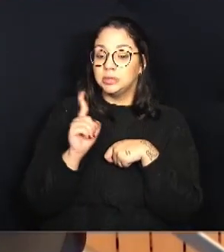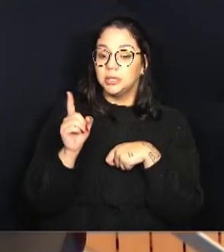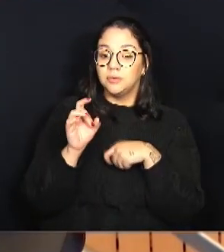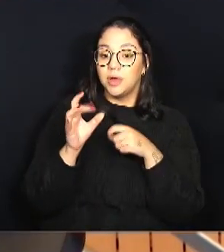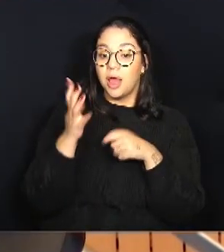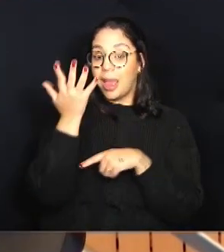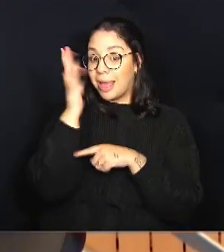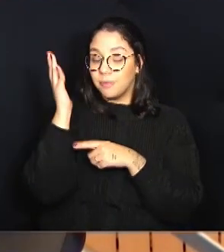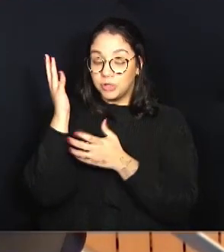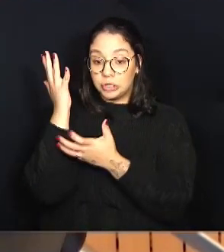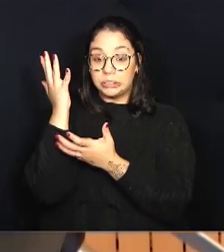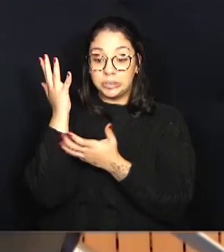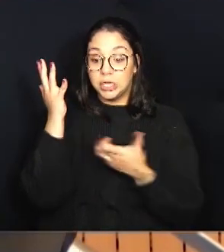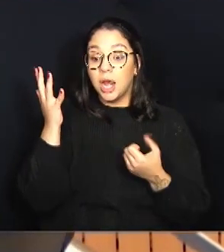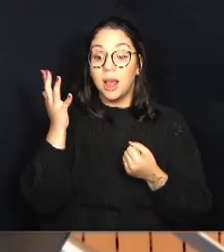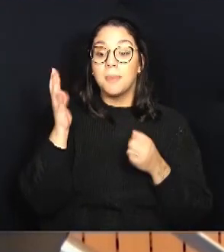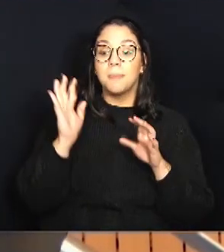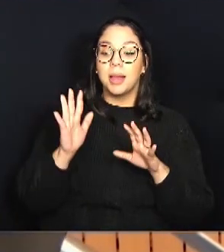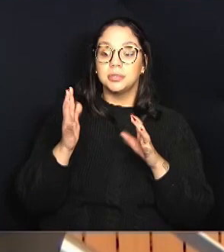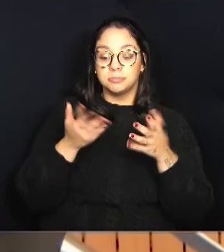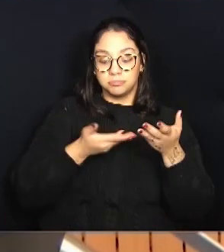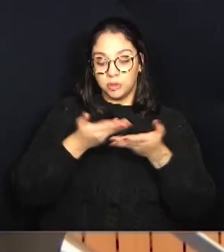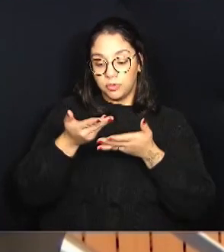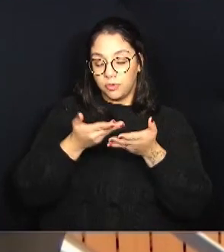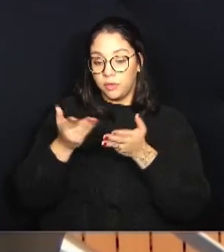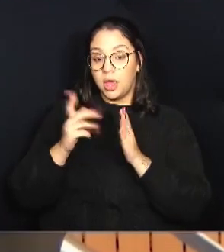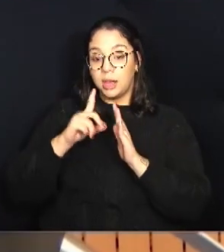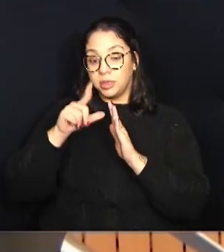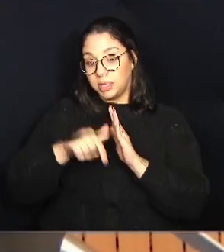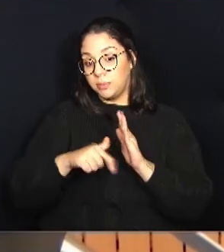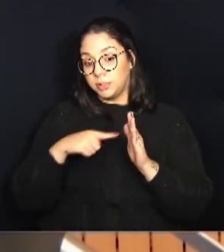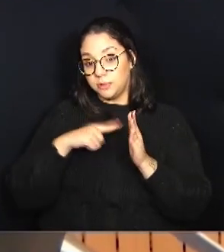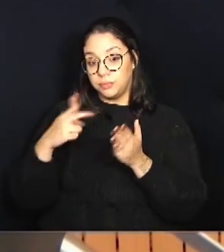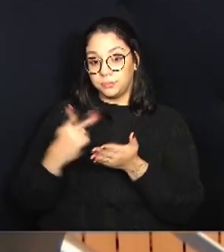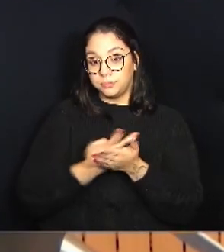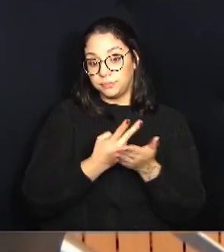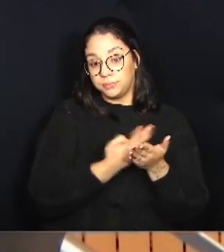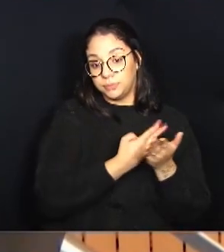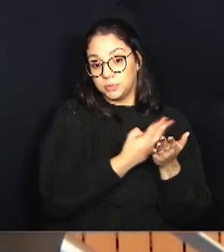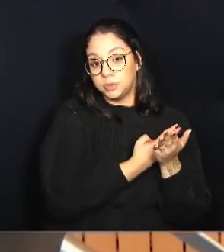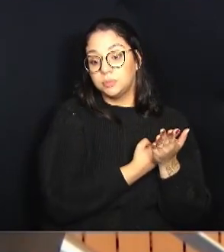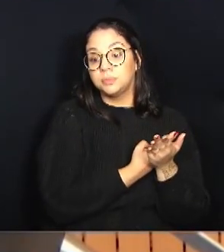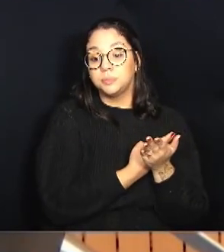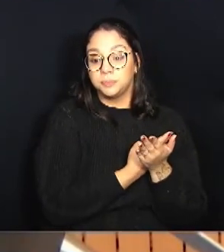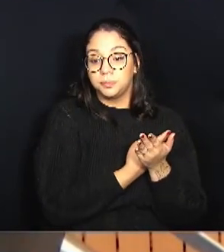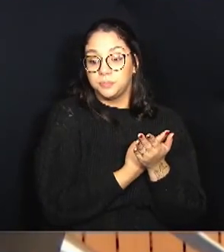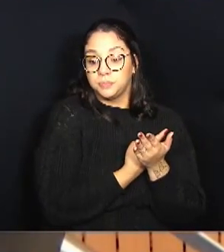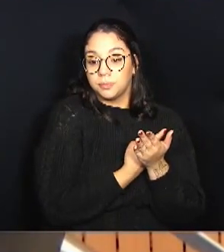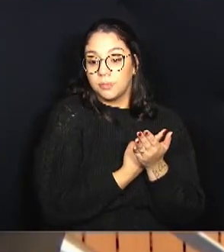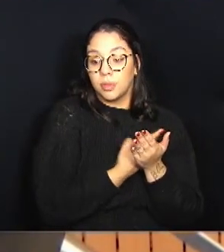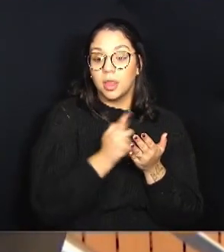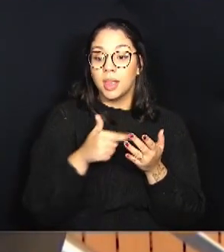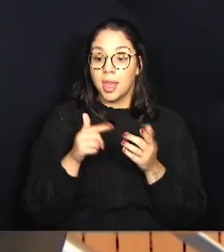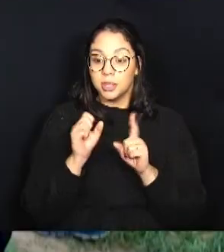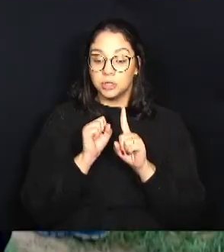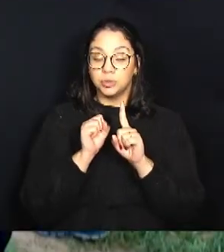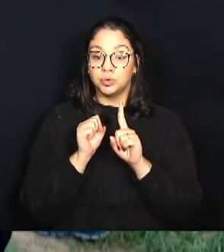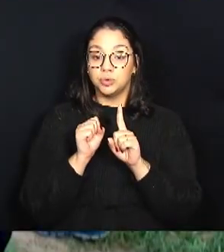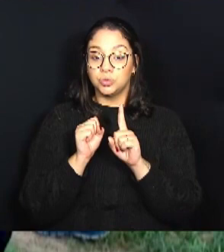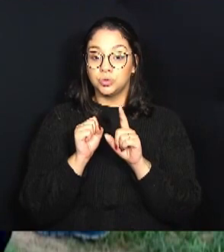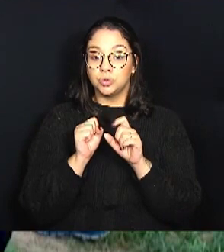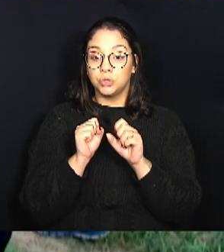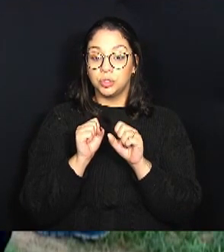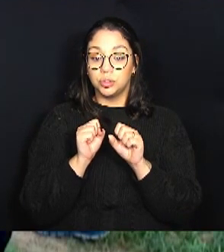que precisava conviver. E dali, em muitas situações, tirar sustento para a sua comunidade.